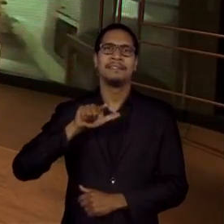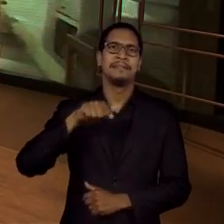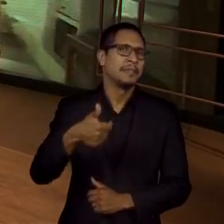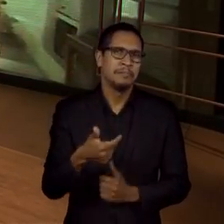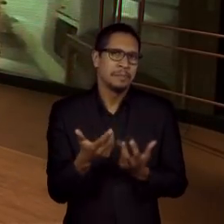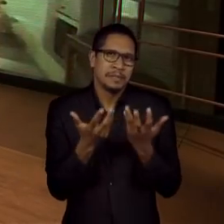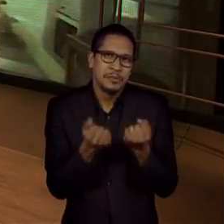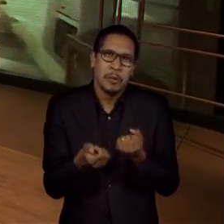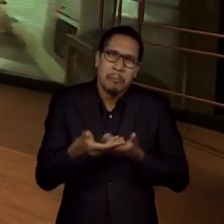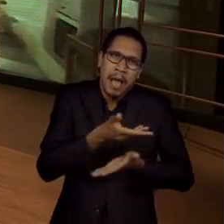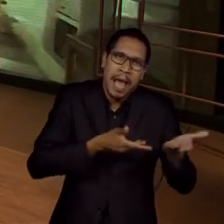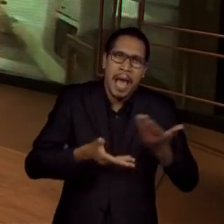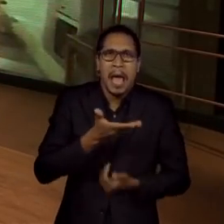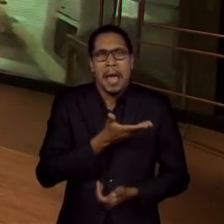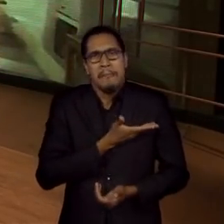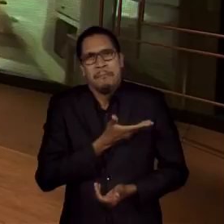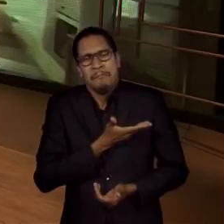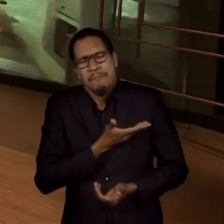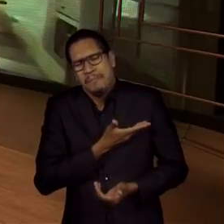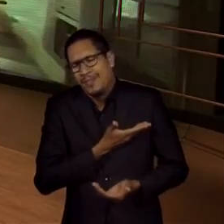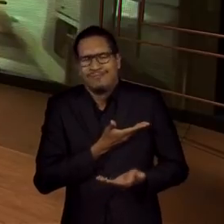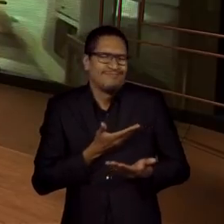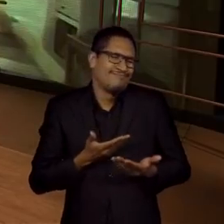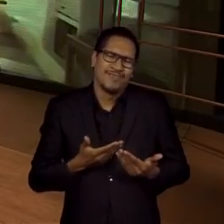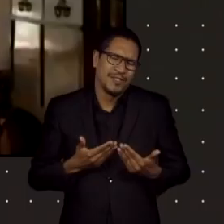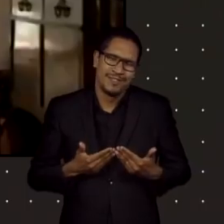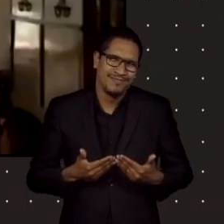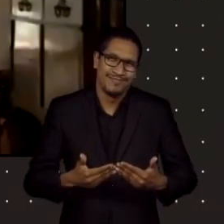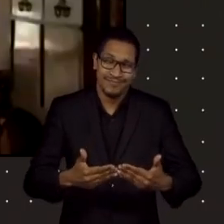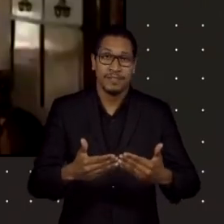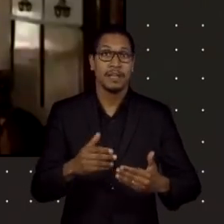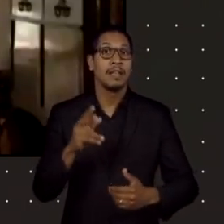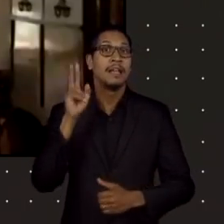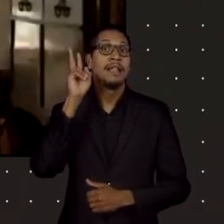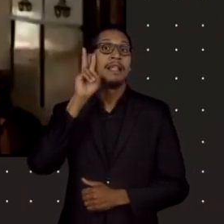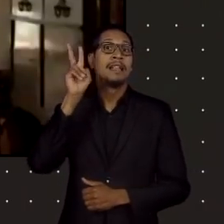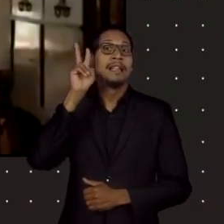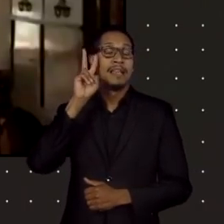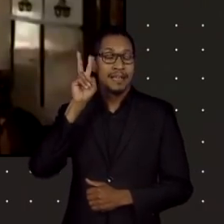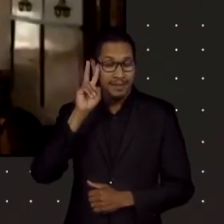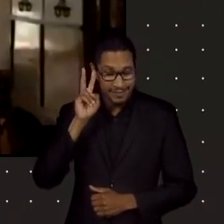coração, nós vivemos juntas numa época onde ela foi gravar com